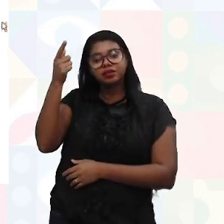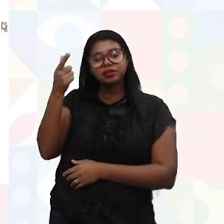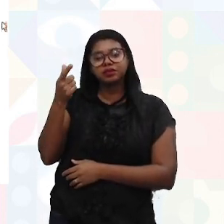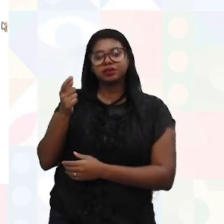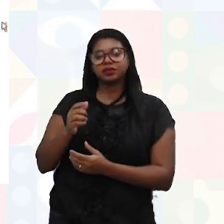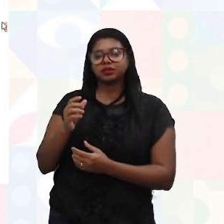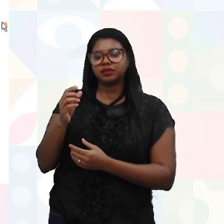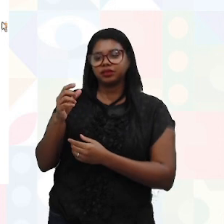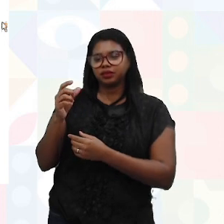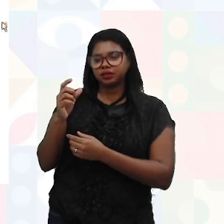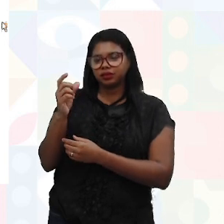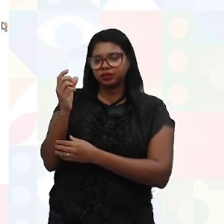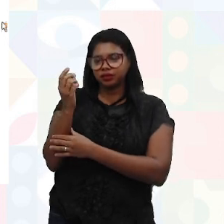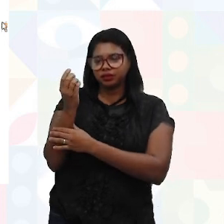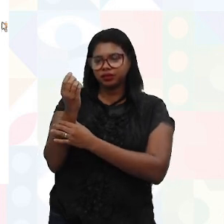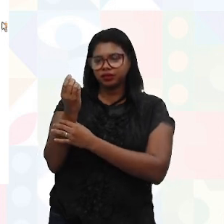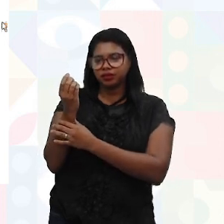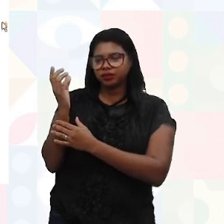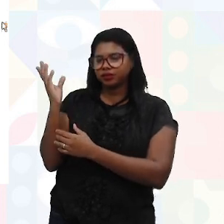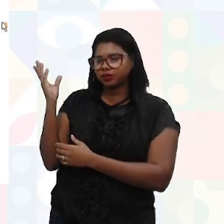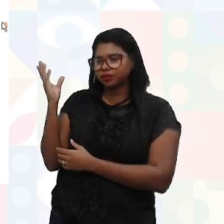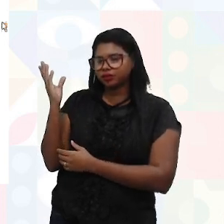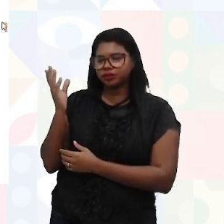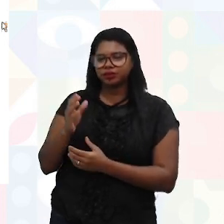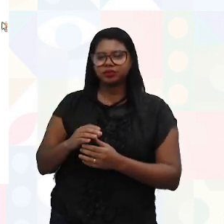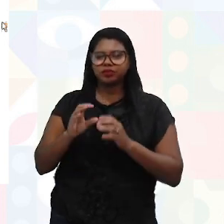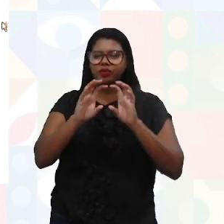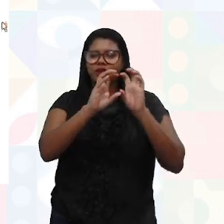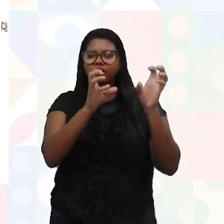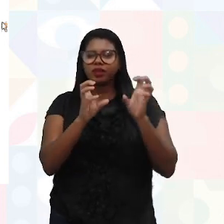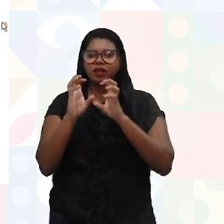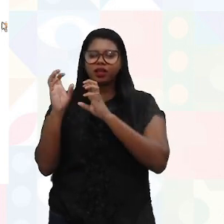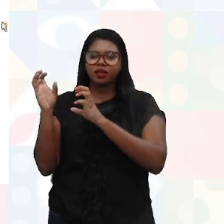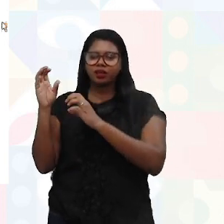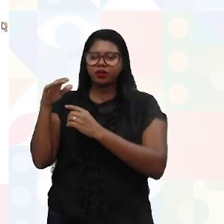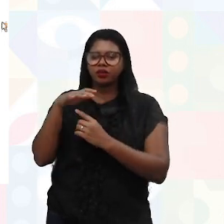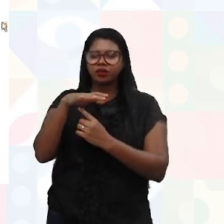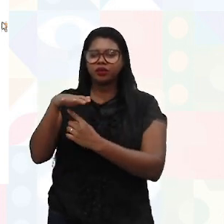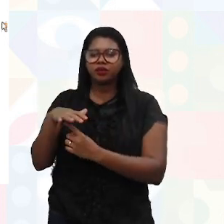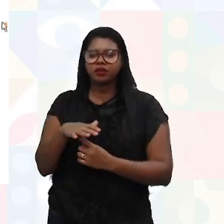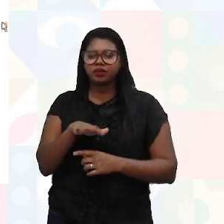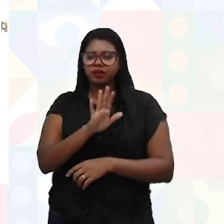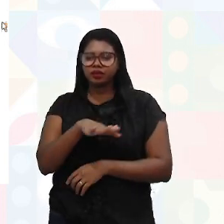né? Nuvens, paraquedas, crianças brincando.